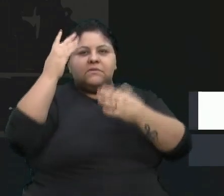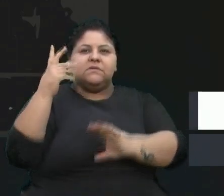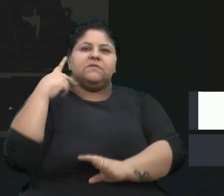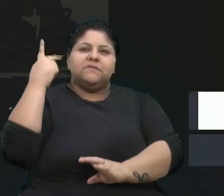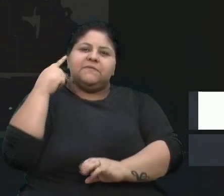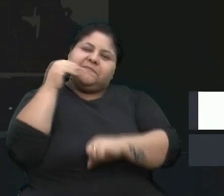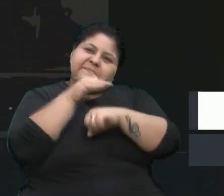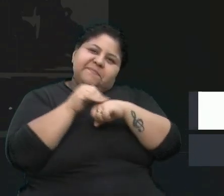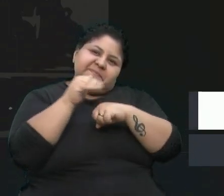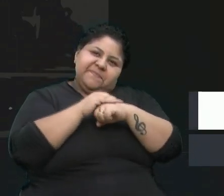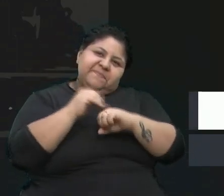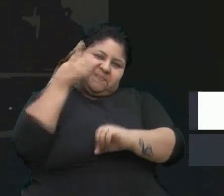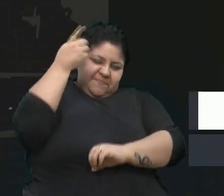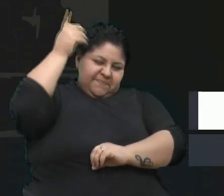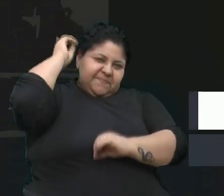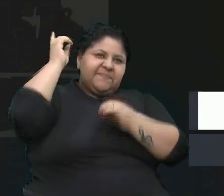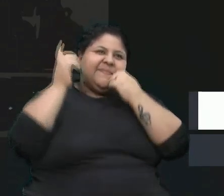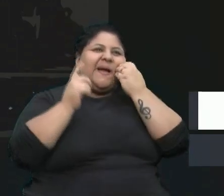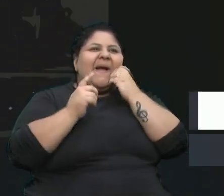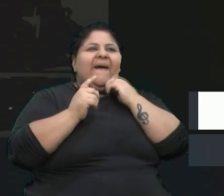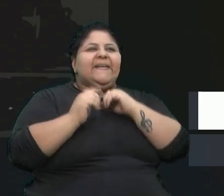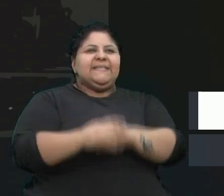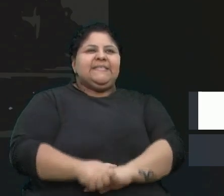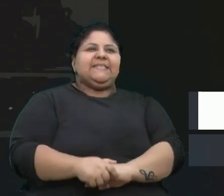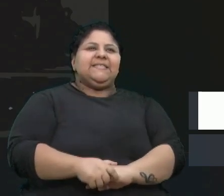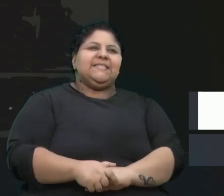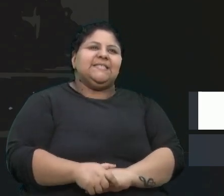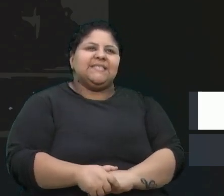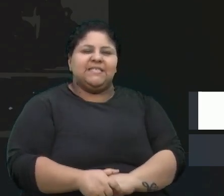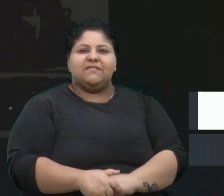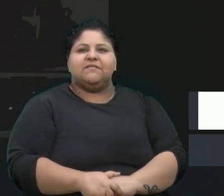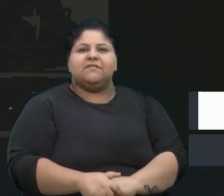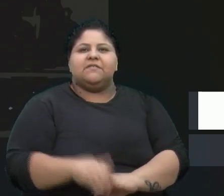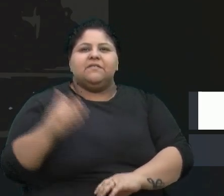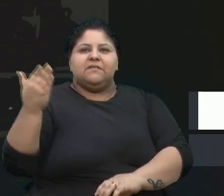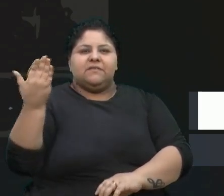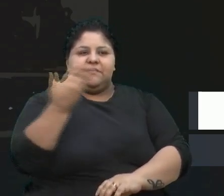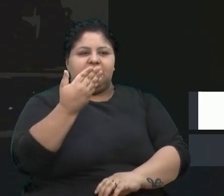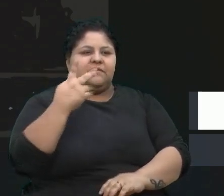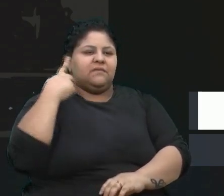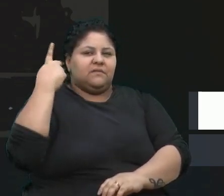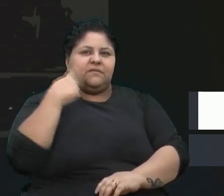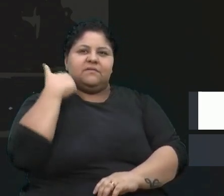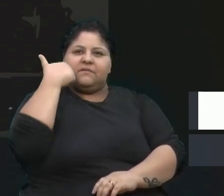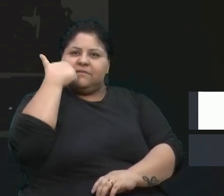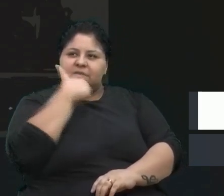Lucas Dil. Então, senhor presidente, senhoras e senhores vereadores,